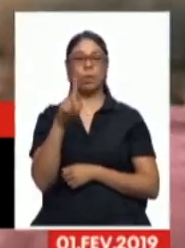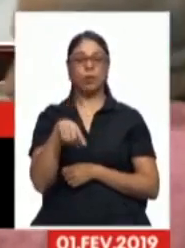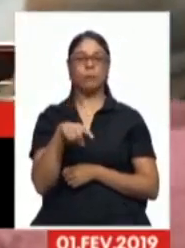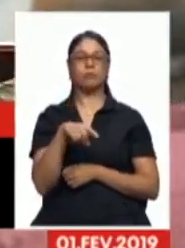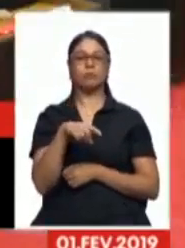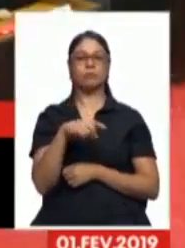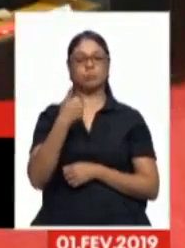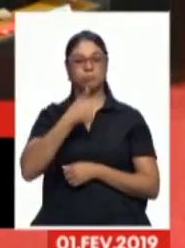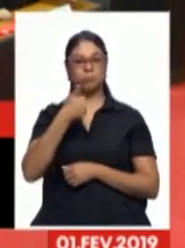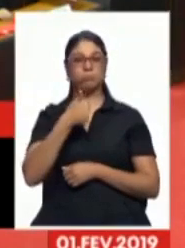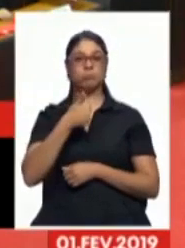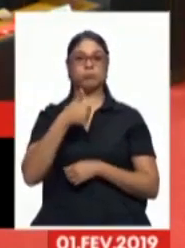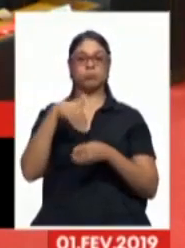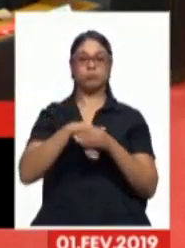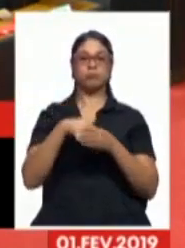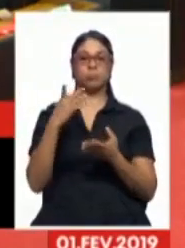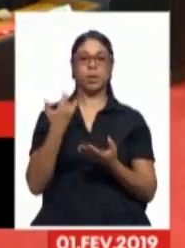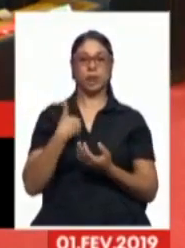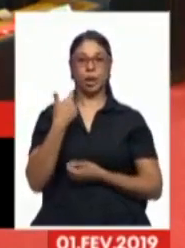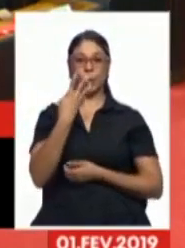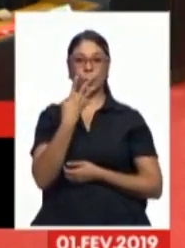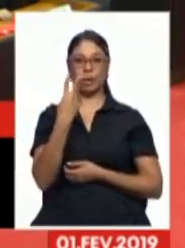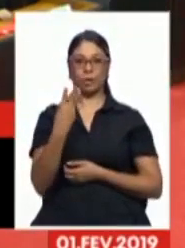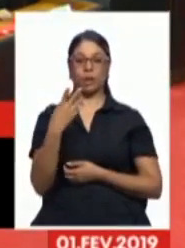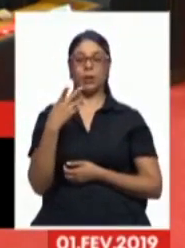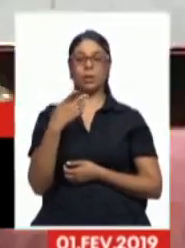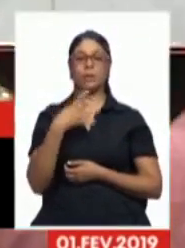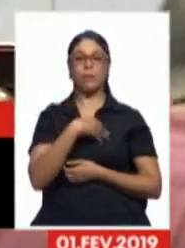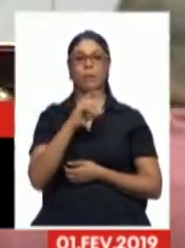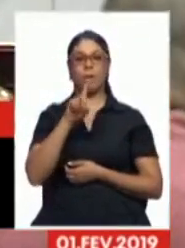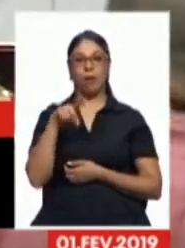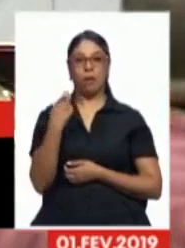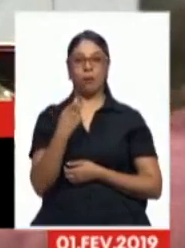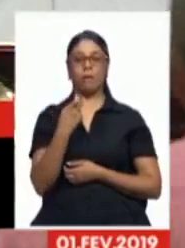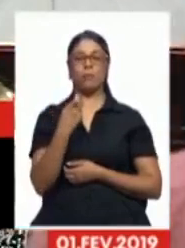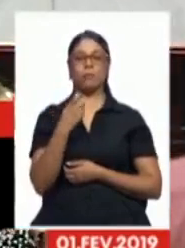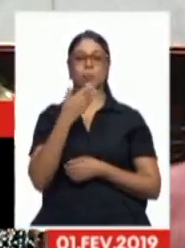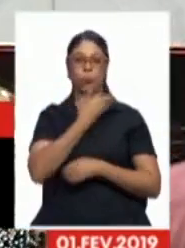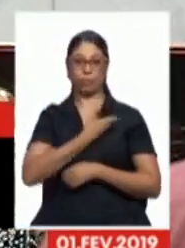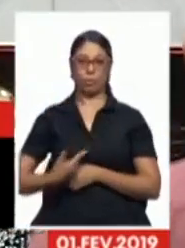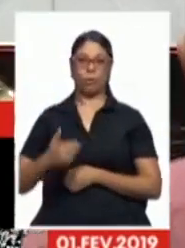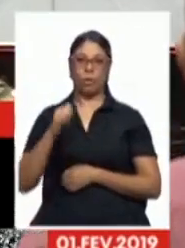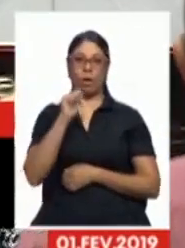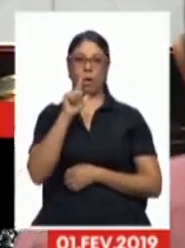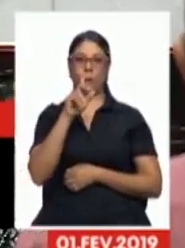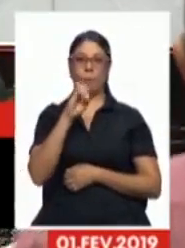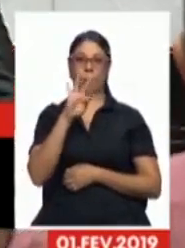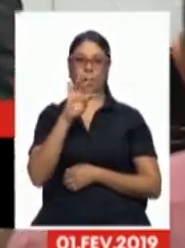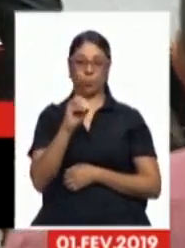na Assembleia aos 43 anos. É filho do ex-governador Alberto Pinto Coelho.